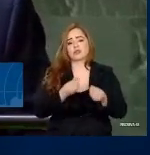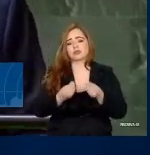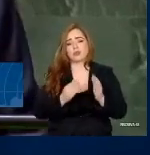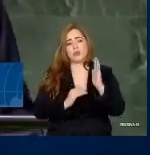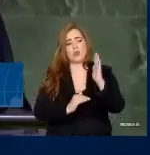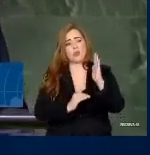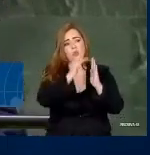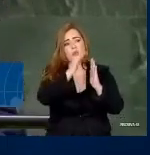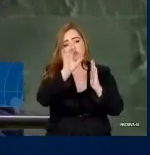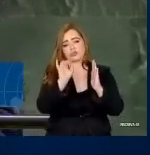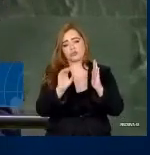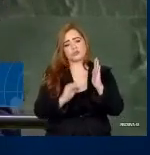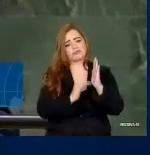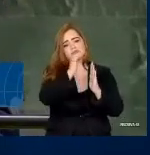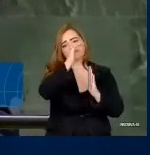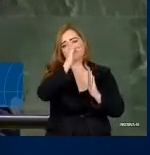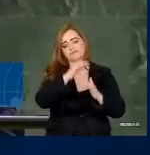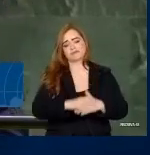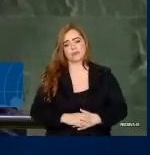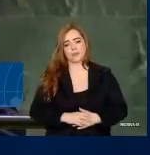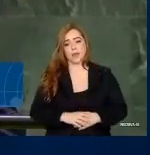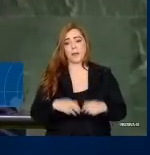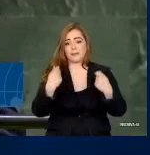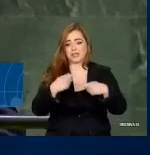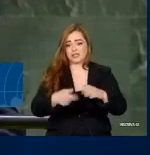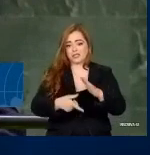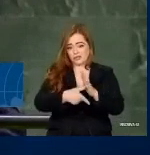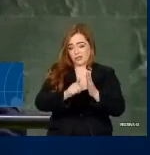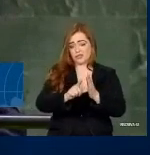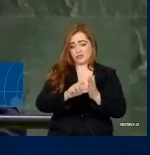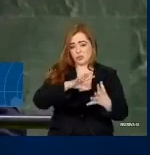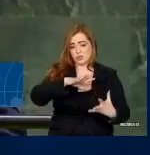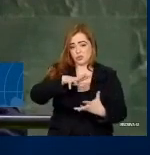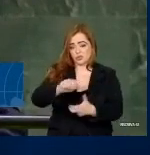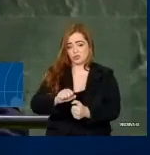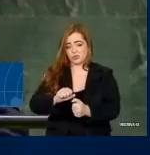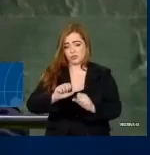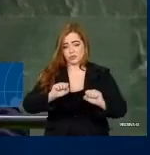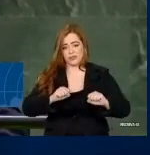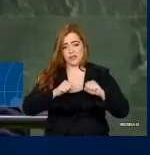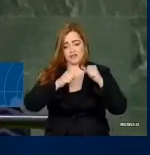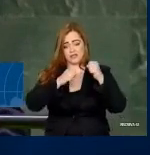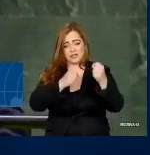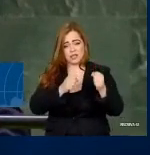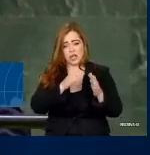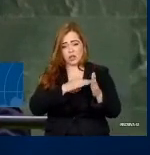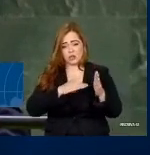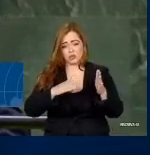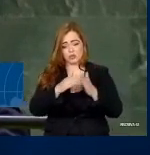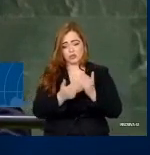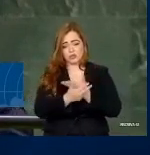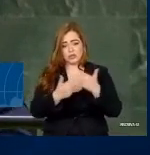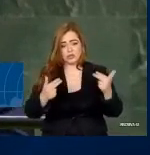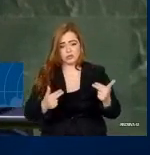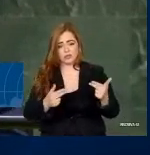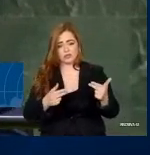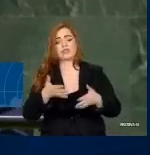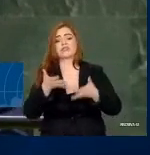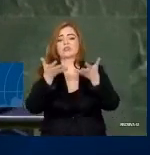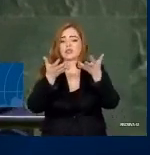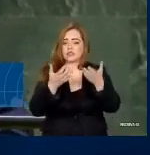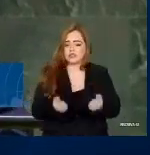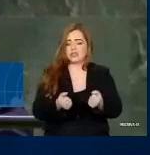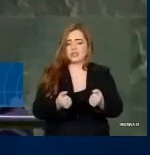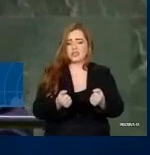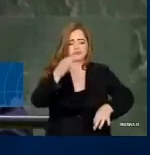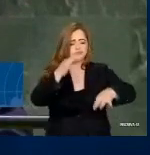foi presidente, né? 8 anos, voltou, né? Agora está presidente de novo, andou